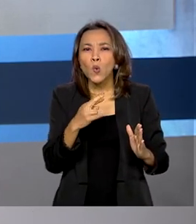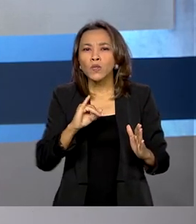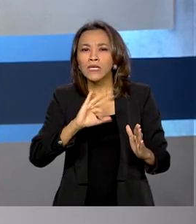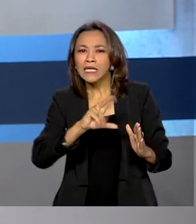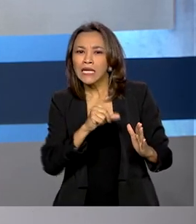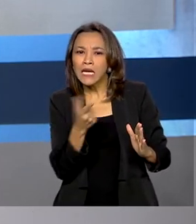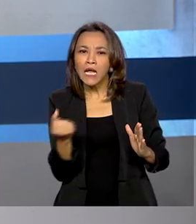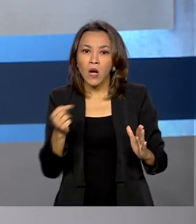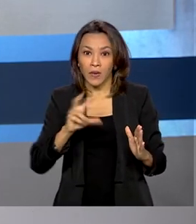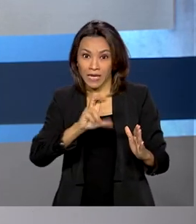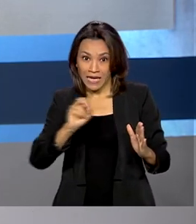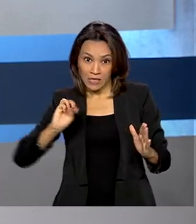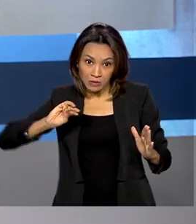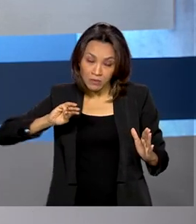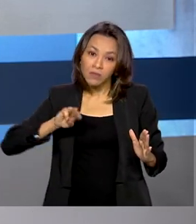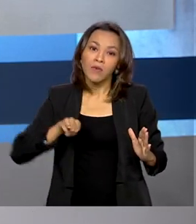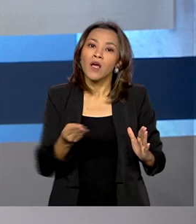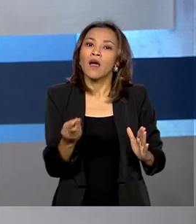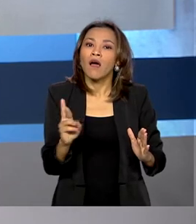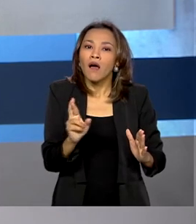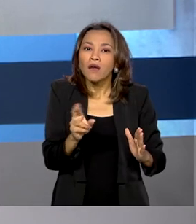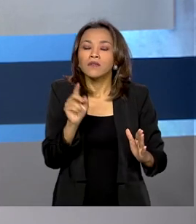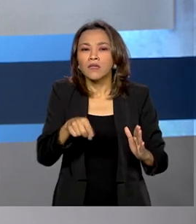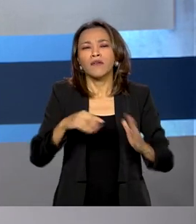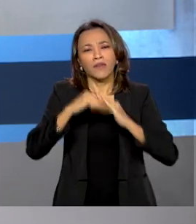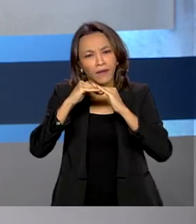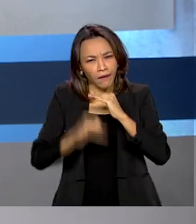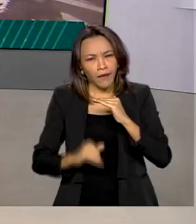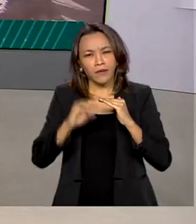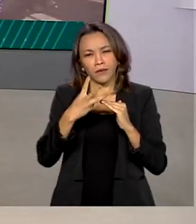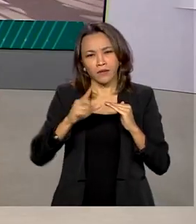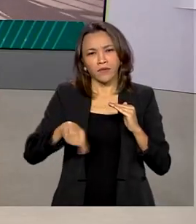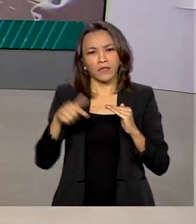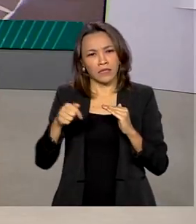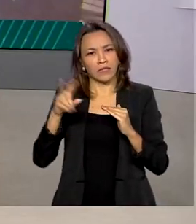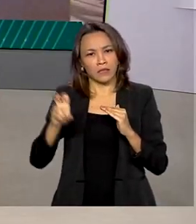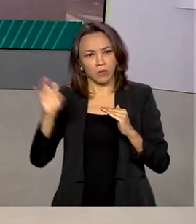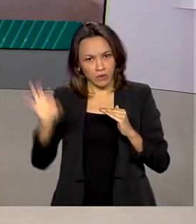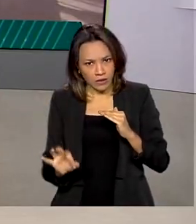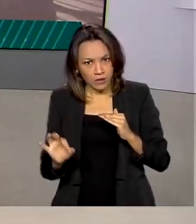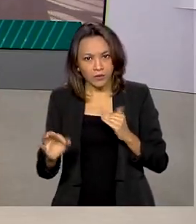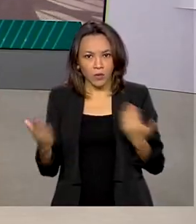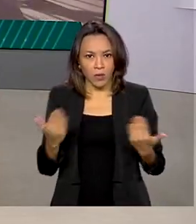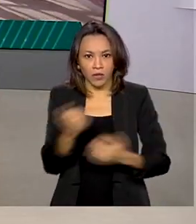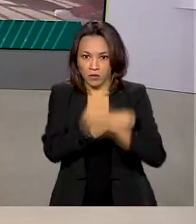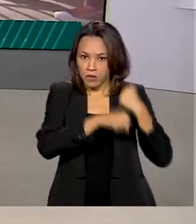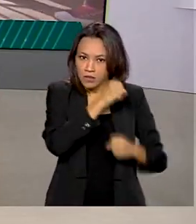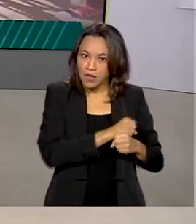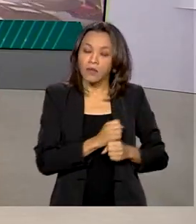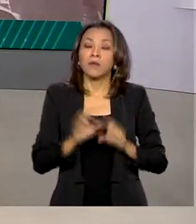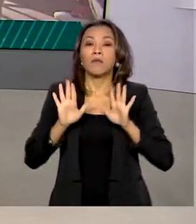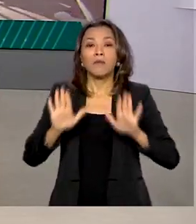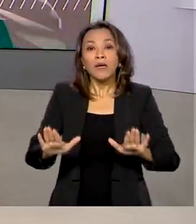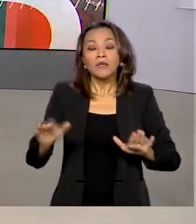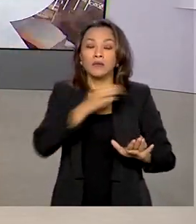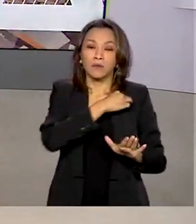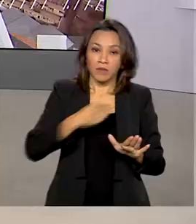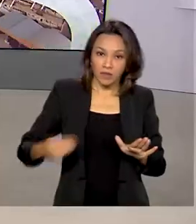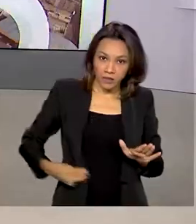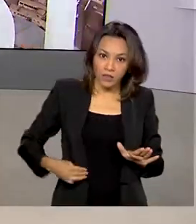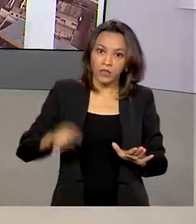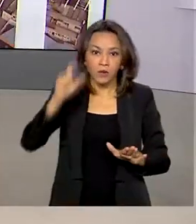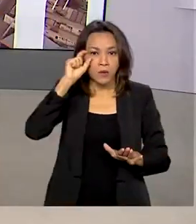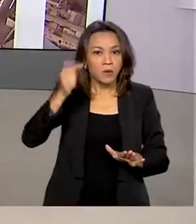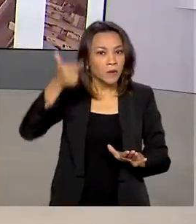de 3,75% em relação ao ano anterior. Mas para o ministro da Economia, Paulo Guedes, essa queda na